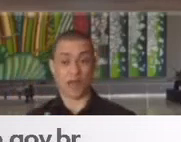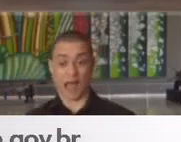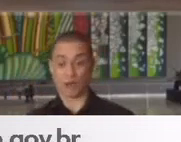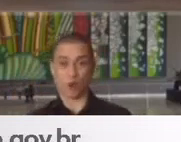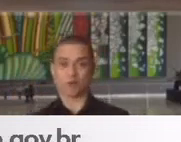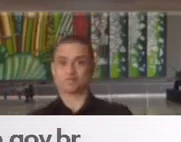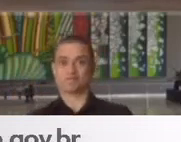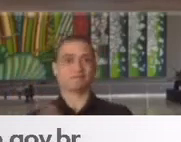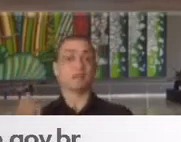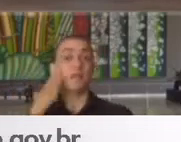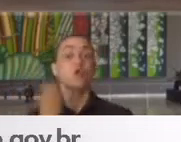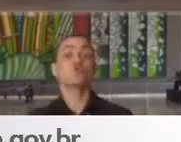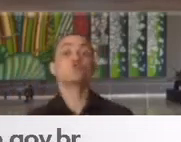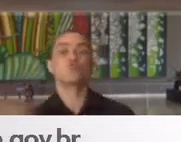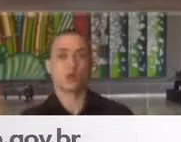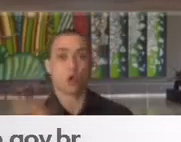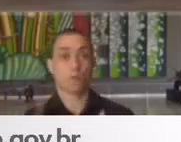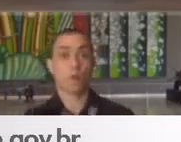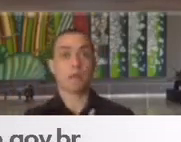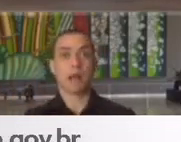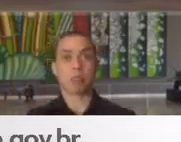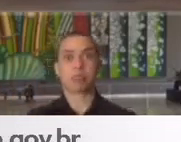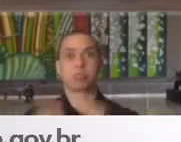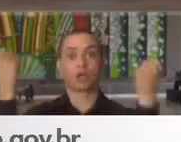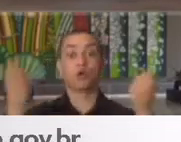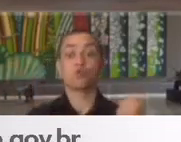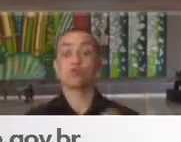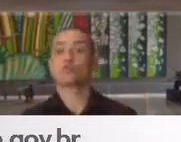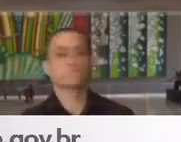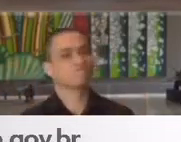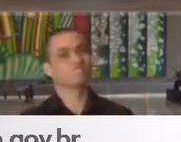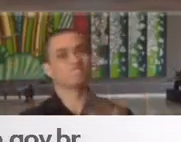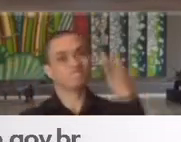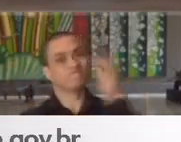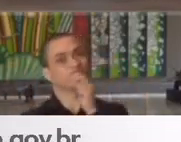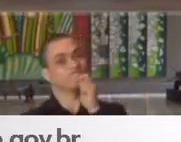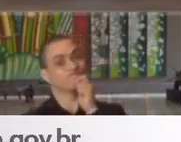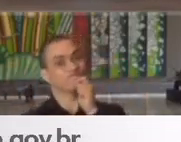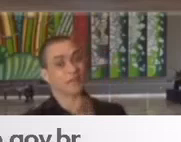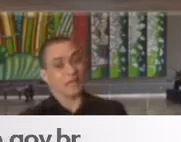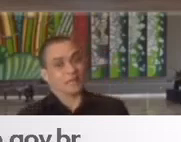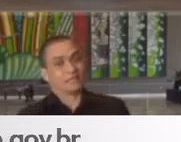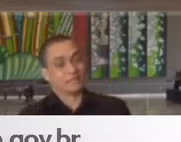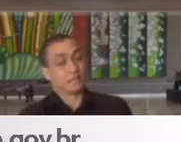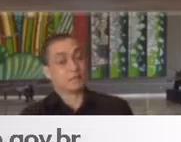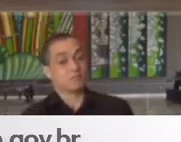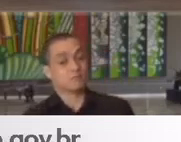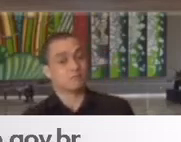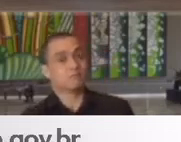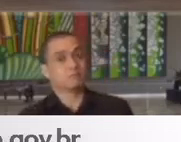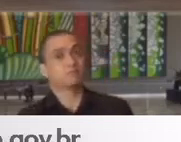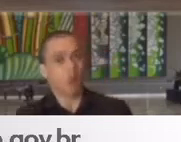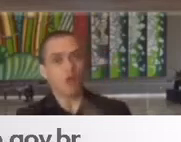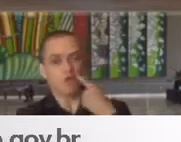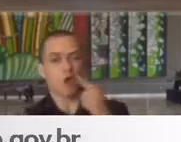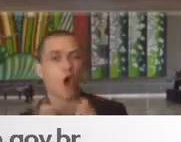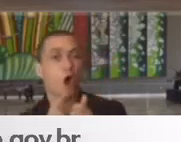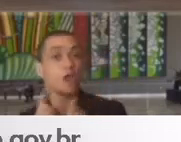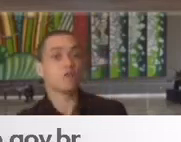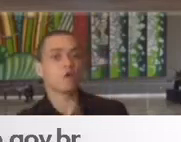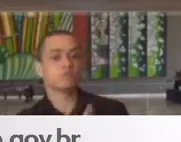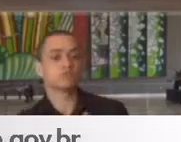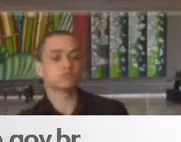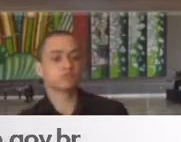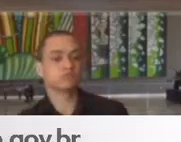para dimensionar o tamanho do impacto. Mas, evidentemente, é uma questão crescente que nós estamos monitorando